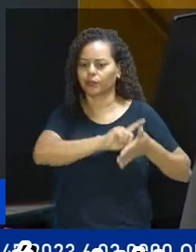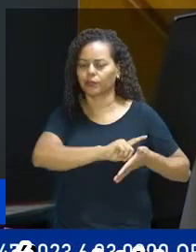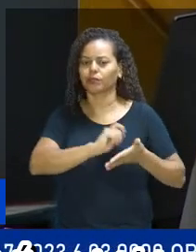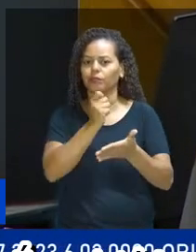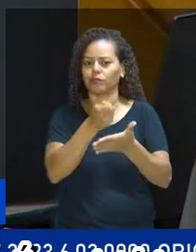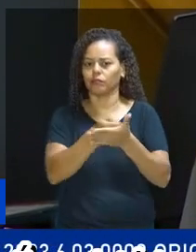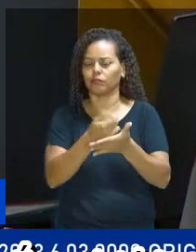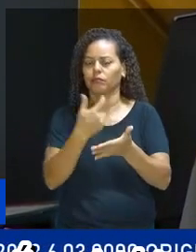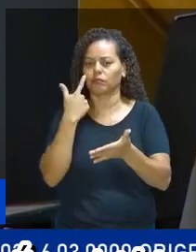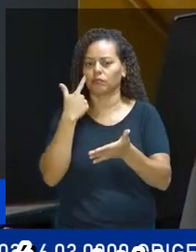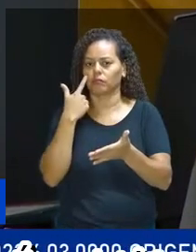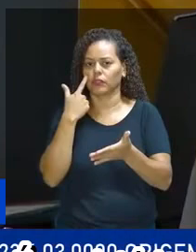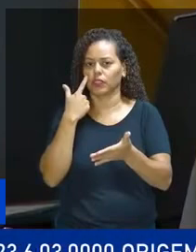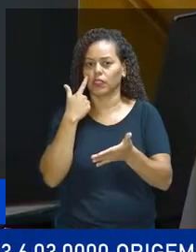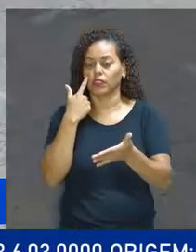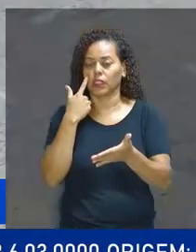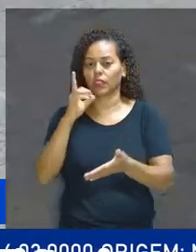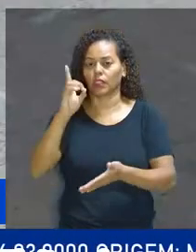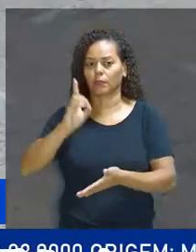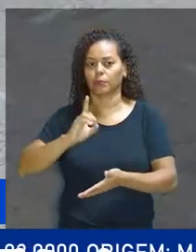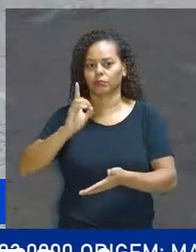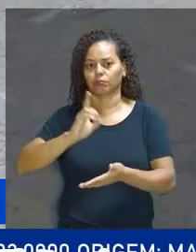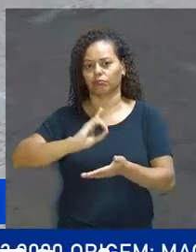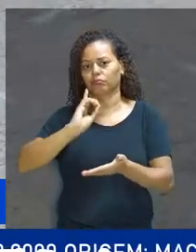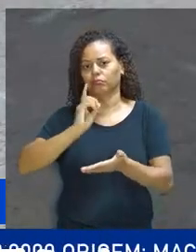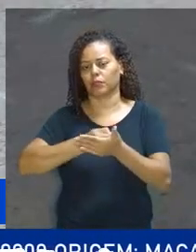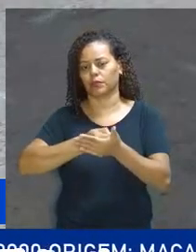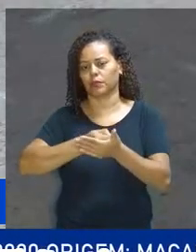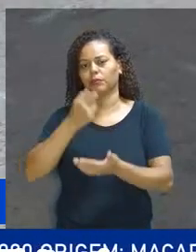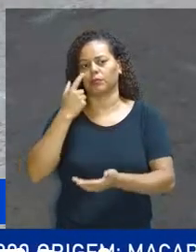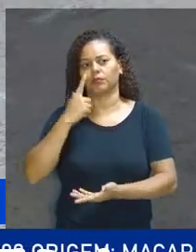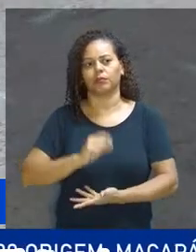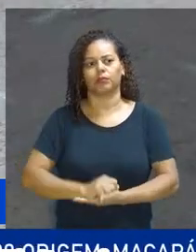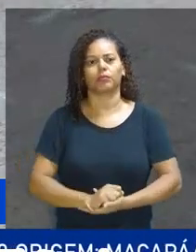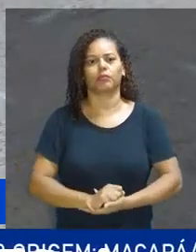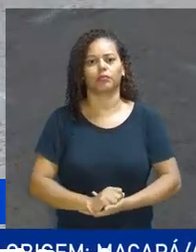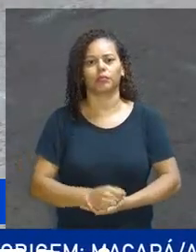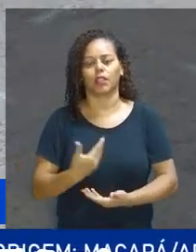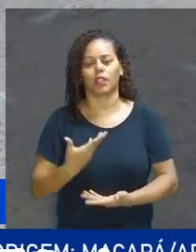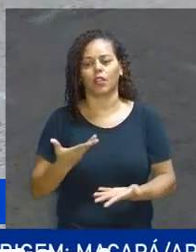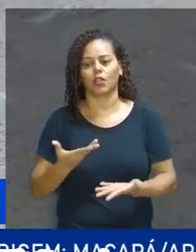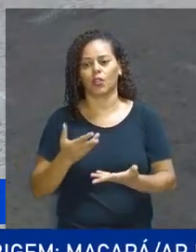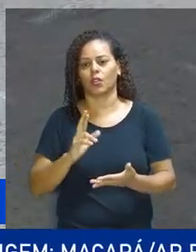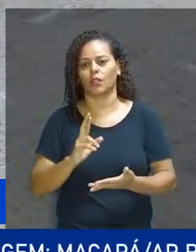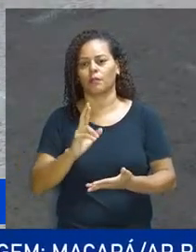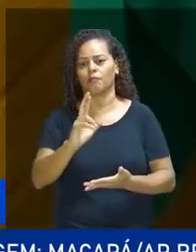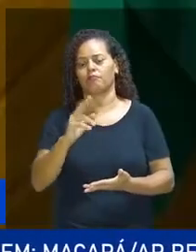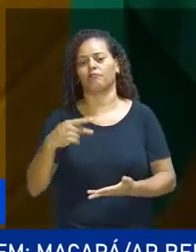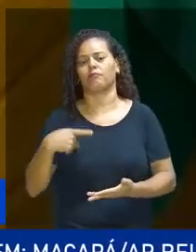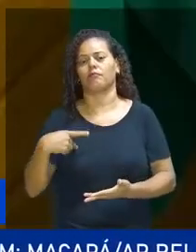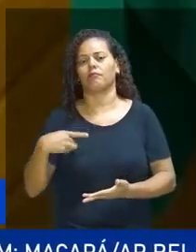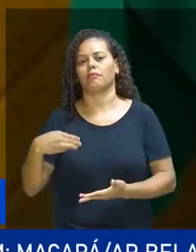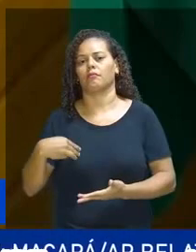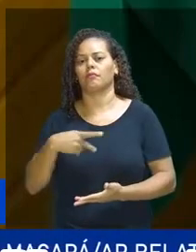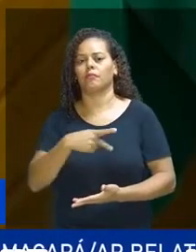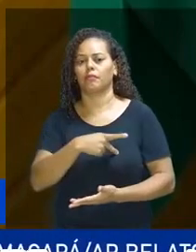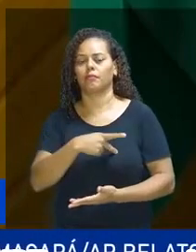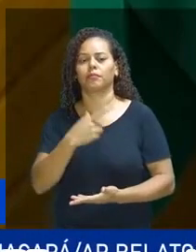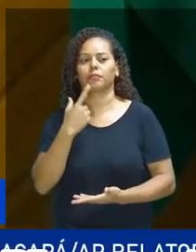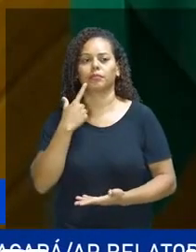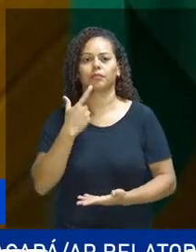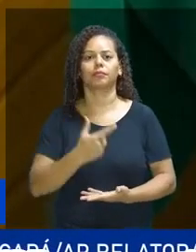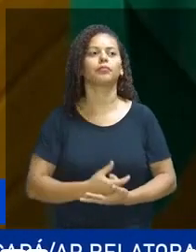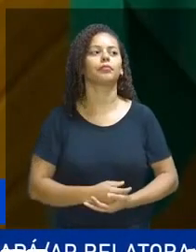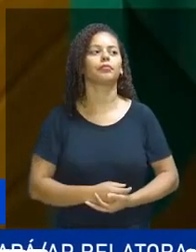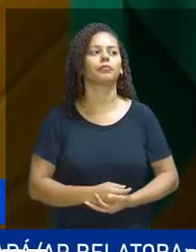foram adimplidos. É o relatório. Relatório, concedo a palavra ao Ministério Público Eleitoral, doutora. Excelentíssimo